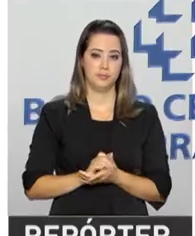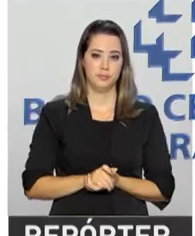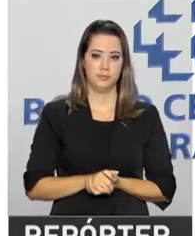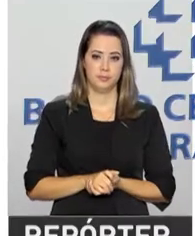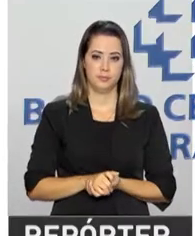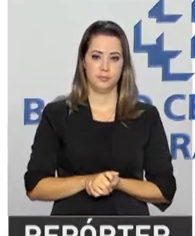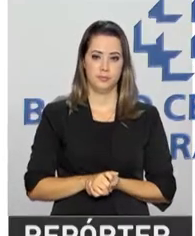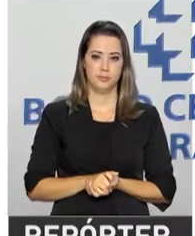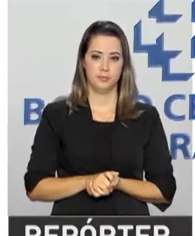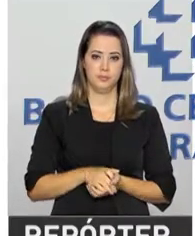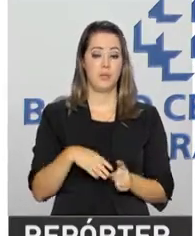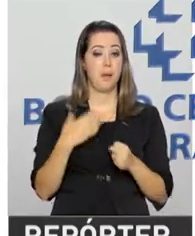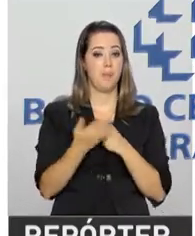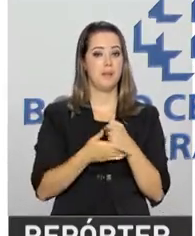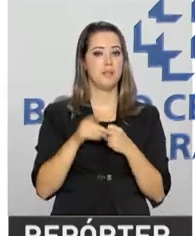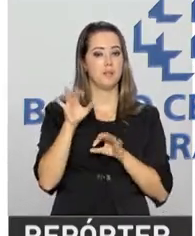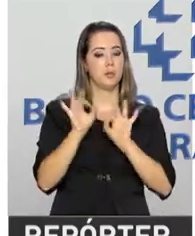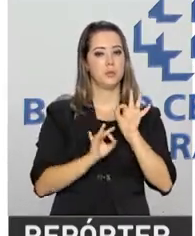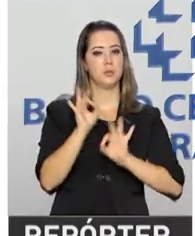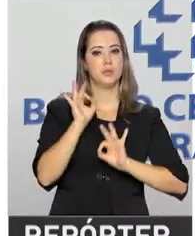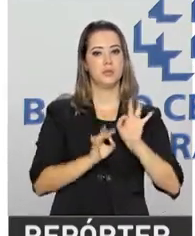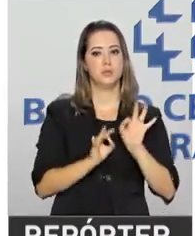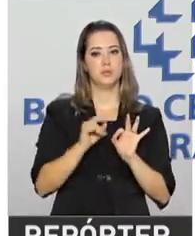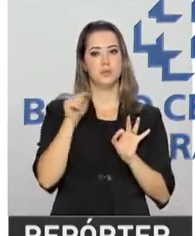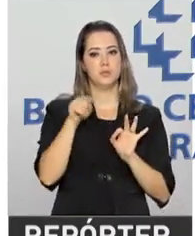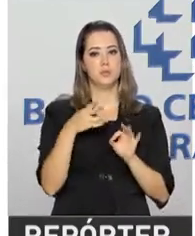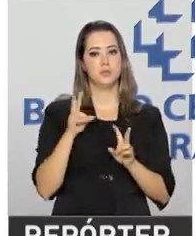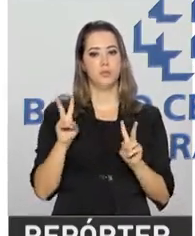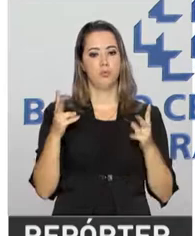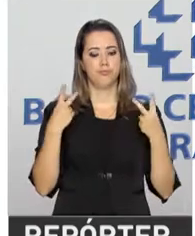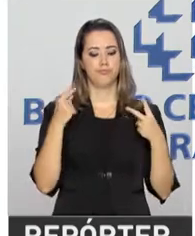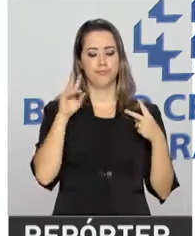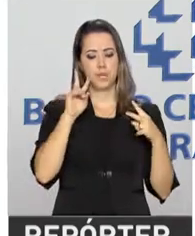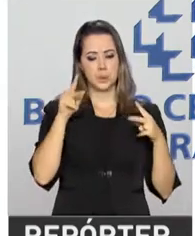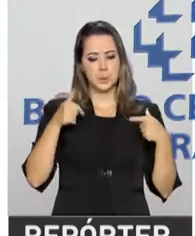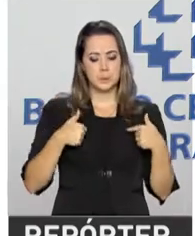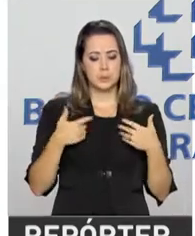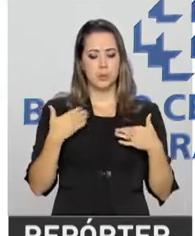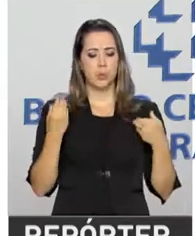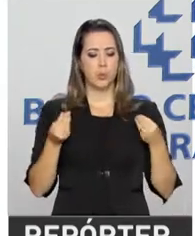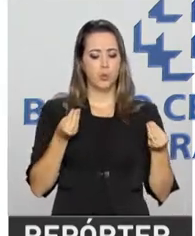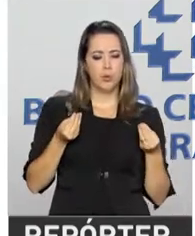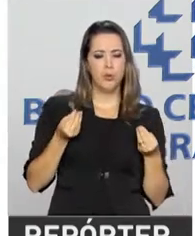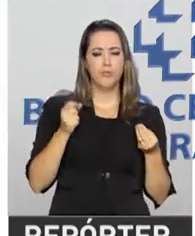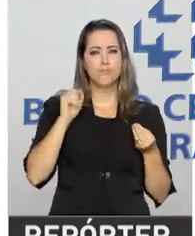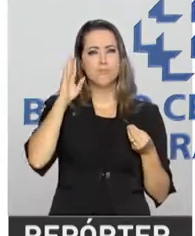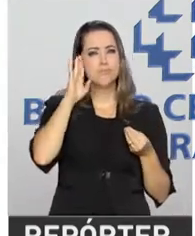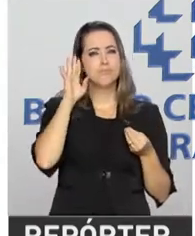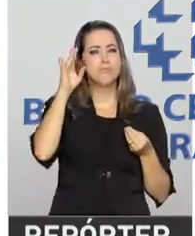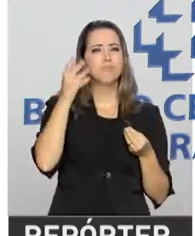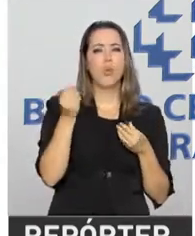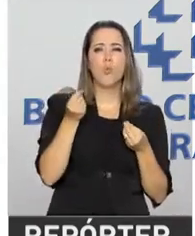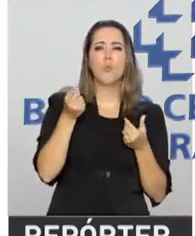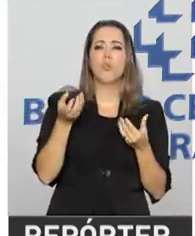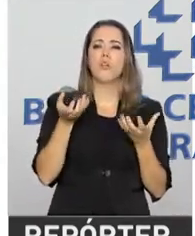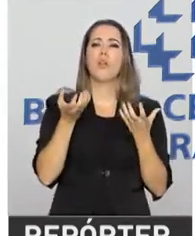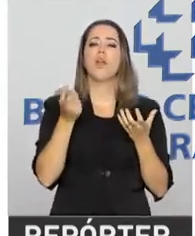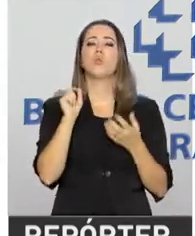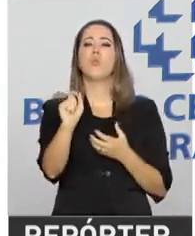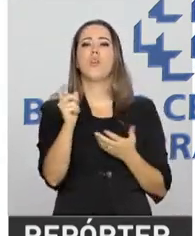de tudo acaba sendo o planejamento olhar para a sua vida quais são os meus valores o que eu desejo para minha vida onde eu quero chegar